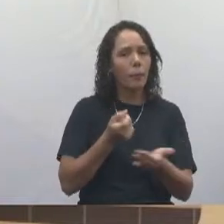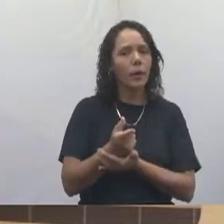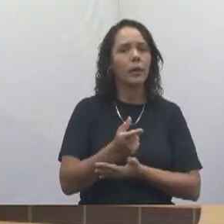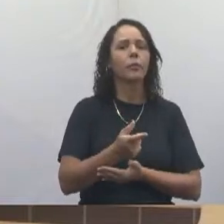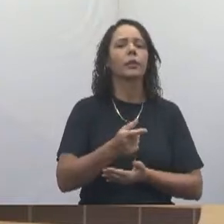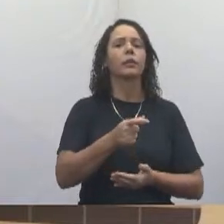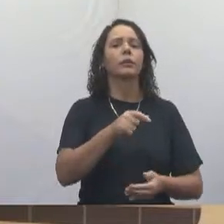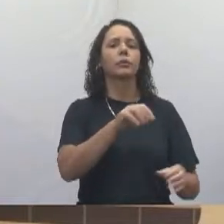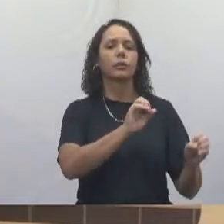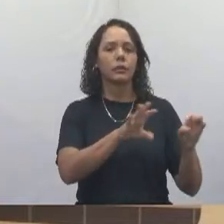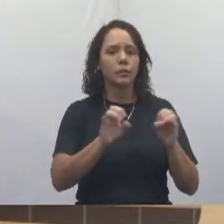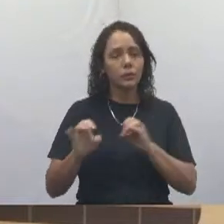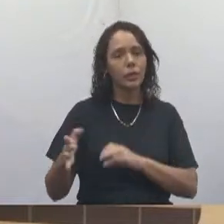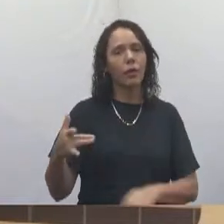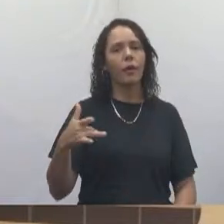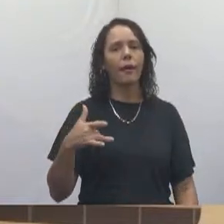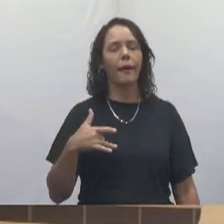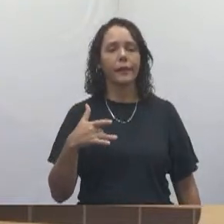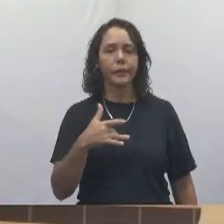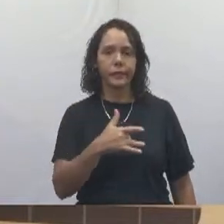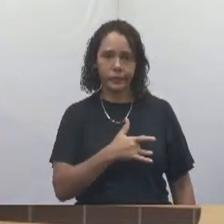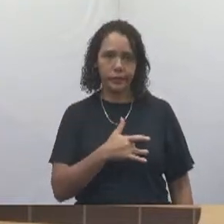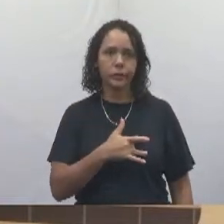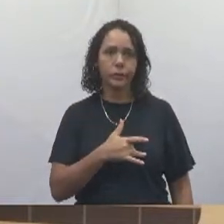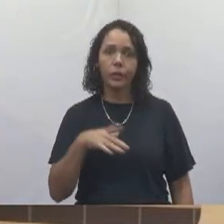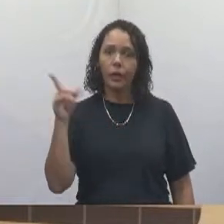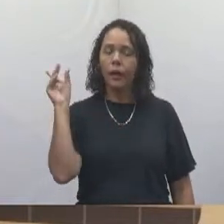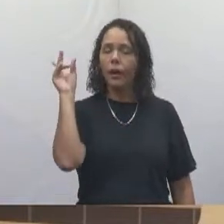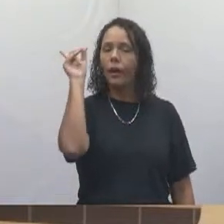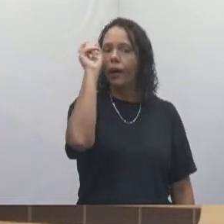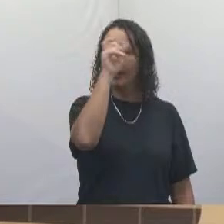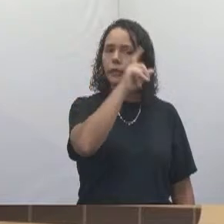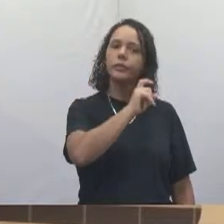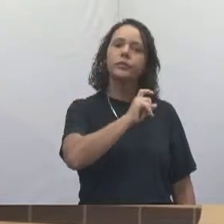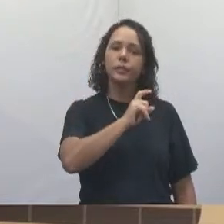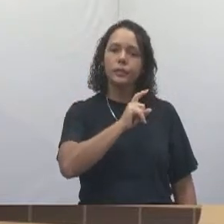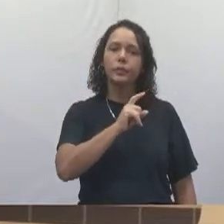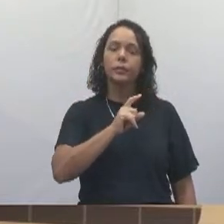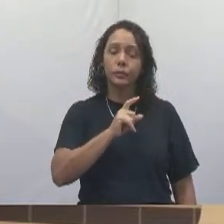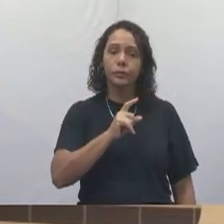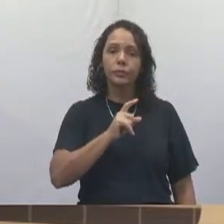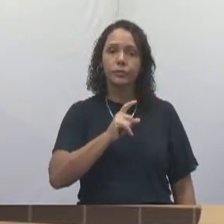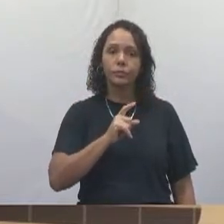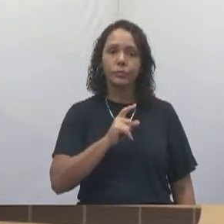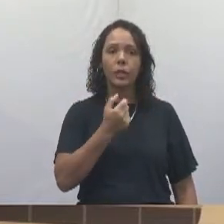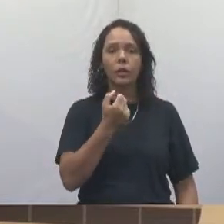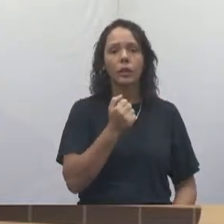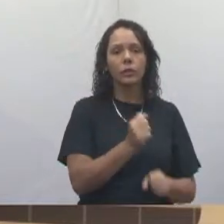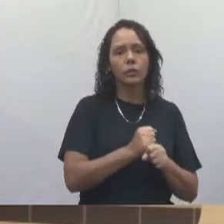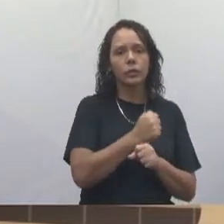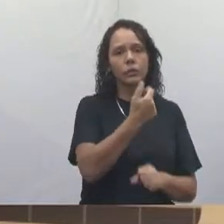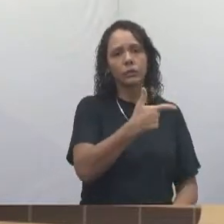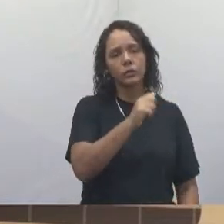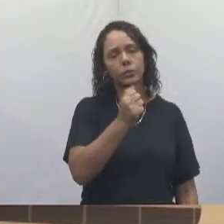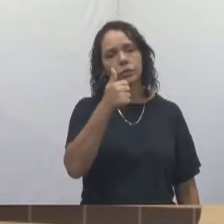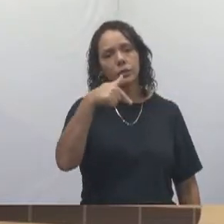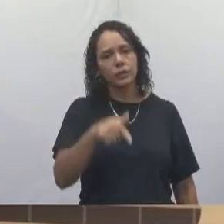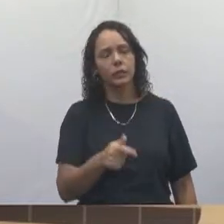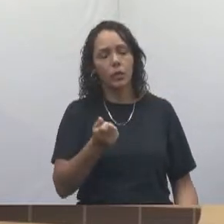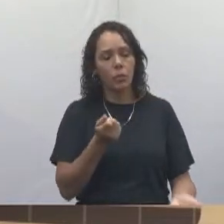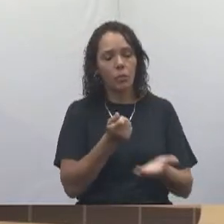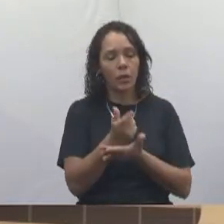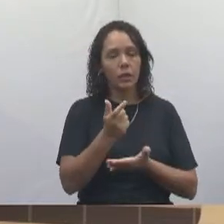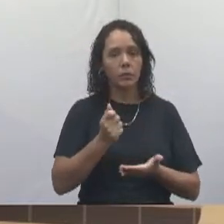saúde tem sufocado a receita corrente do município, claro que tem. Os índices são esses. Em 2017, o